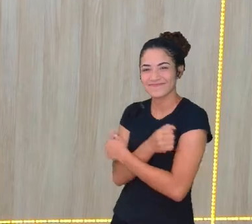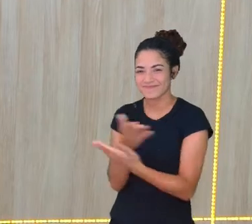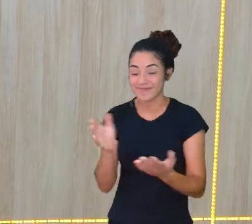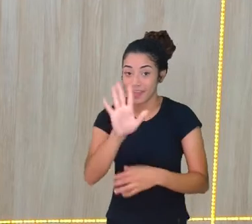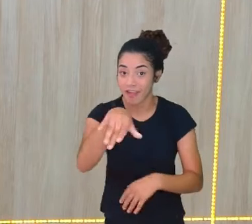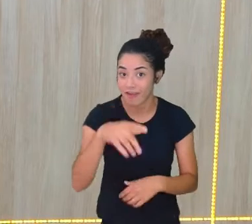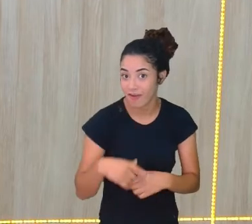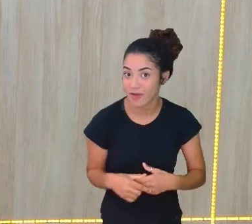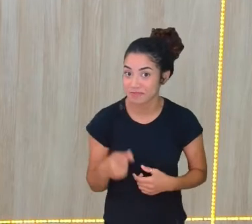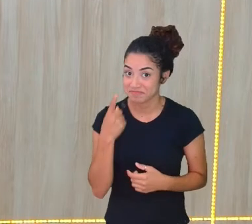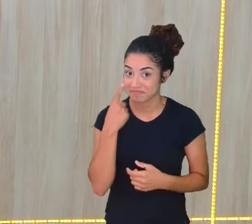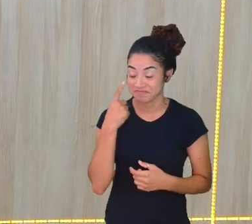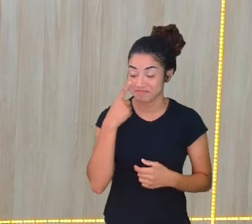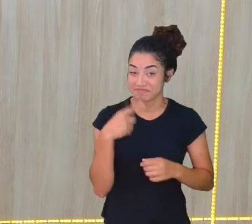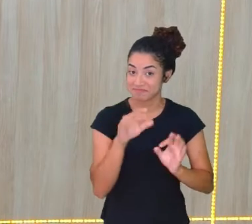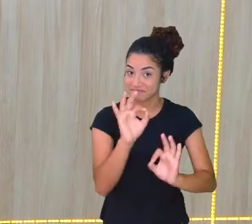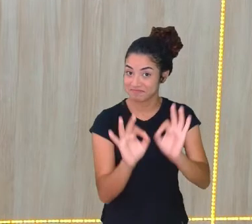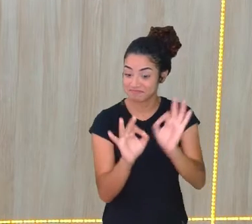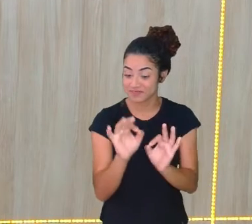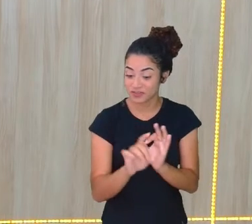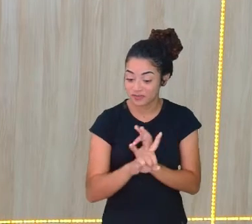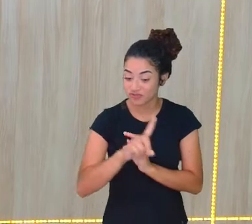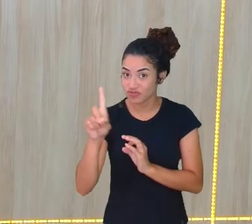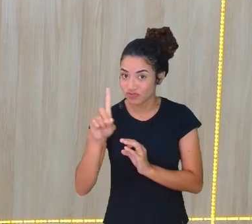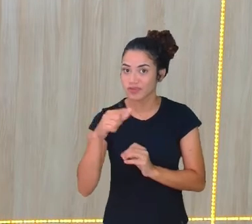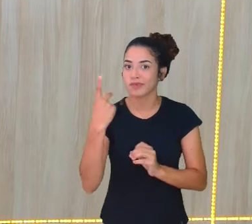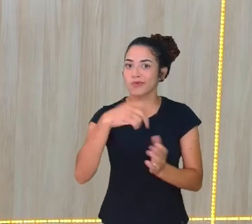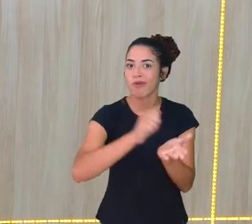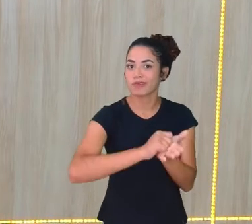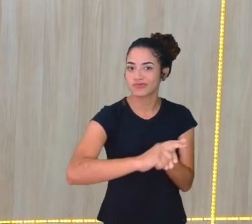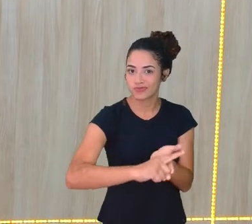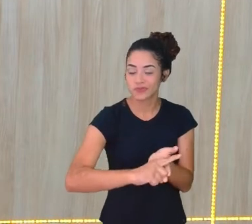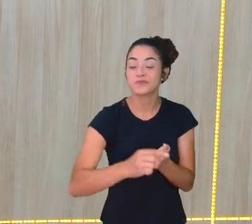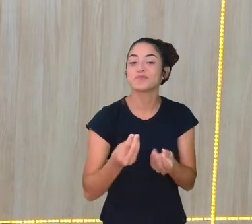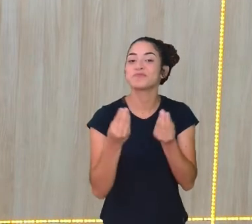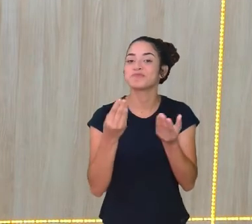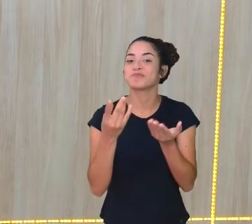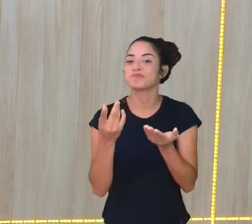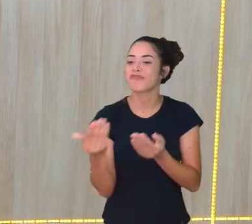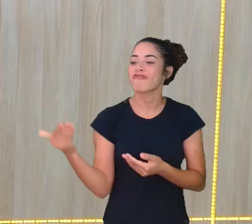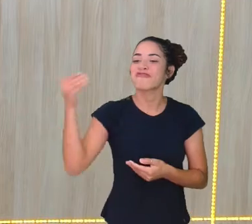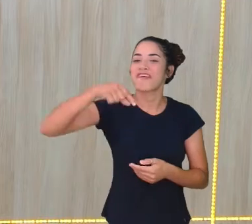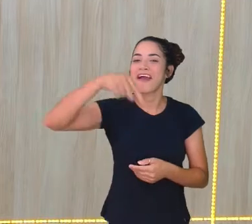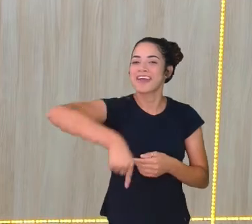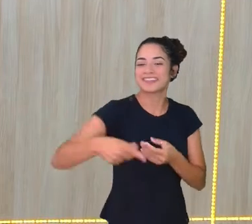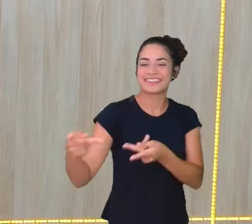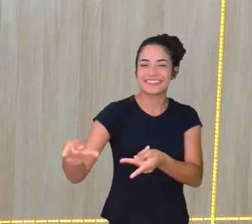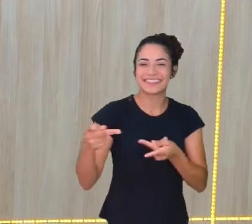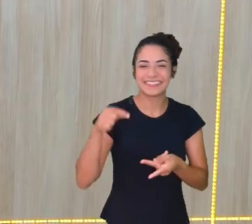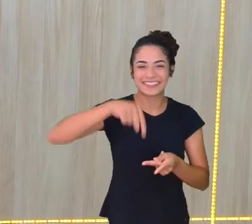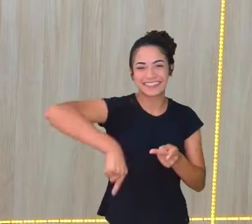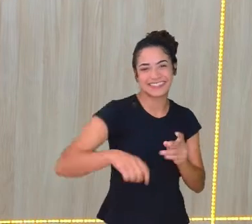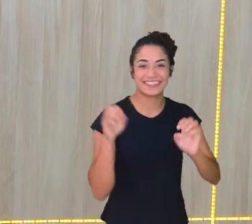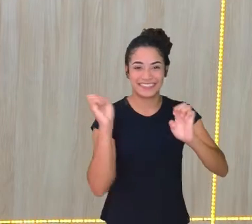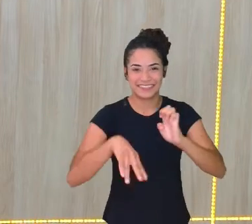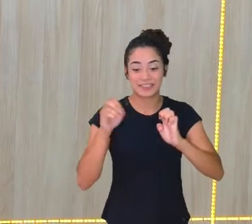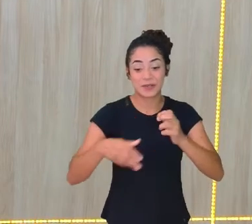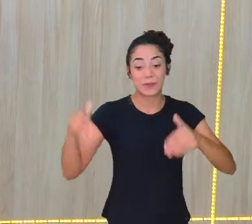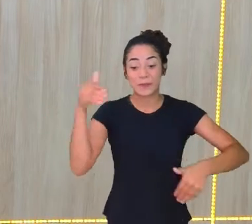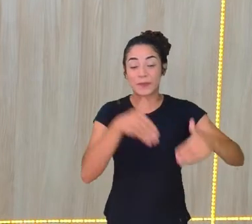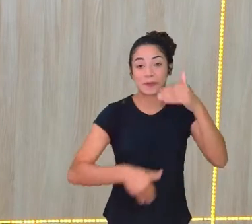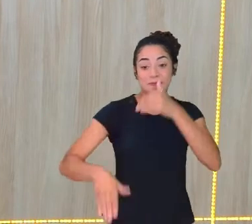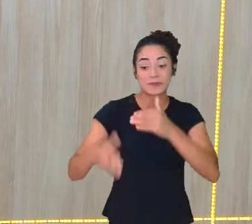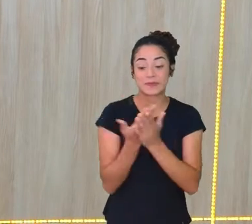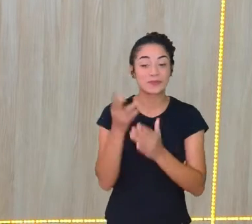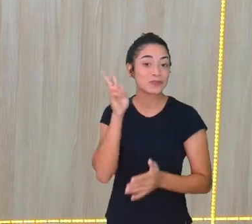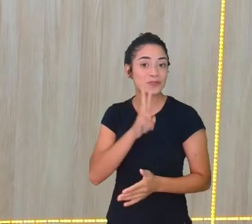Sabino, organize aí um dia na sua agenda para vir aqui no Educa Recife participar de uma aula de história aqui